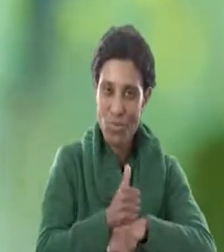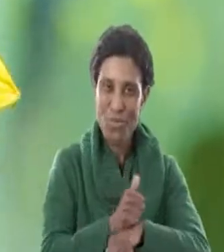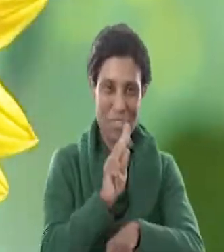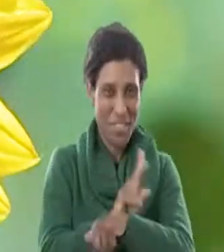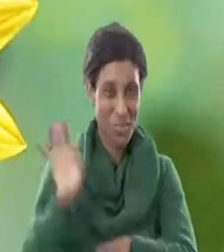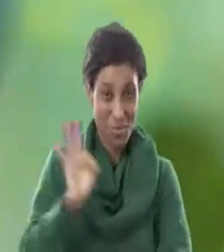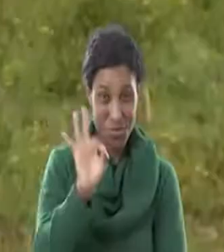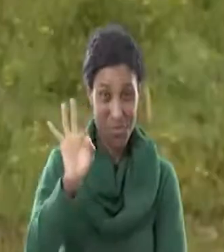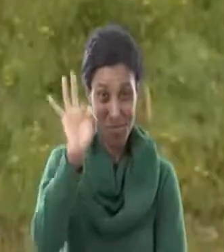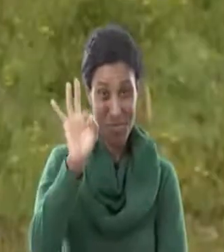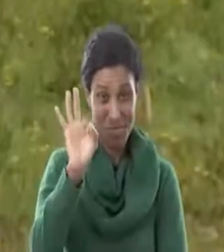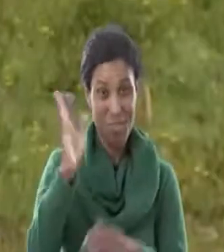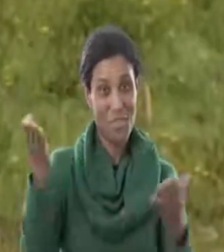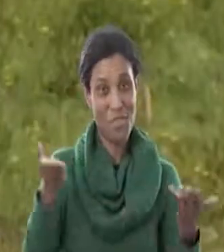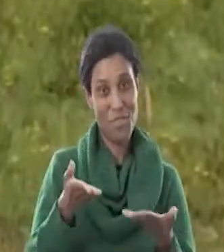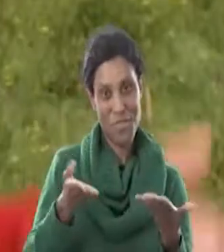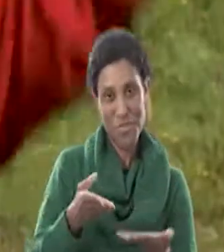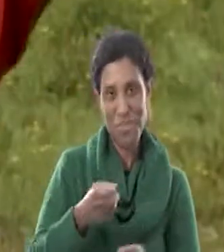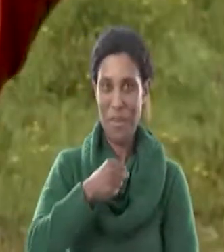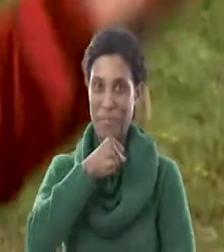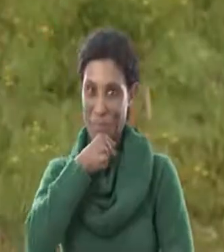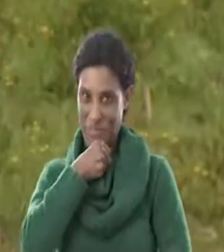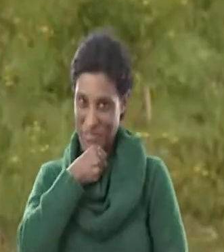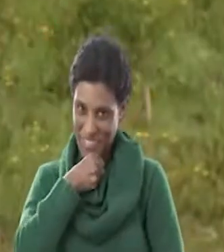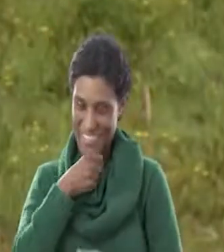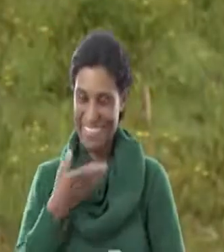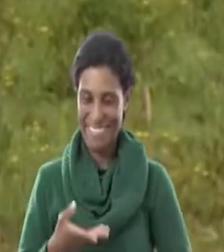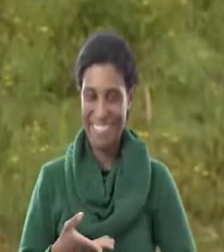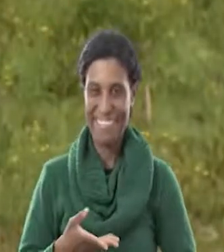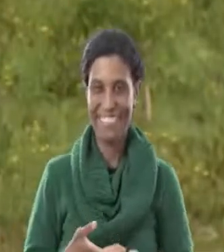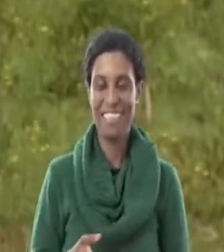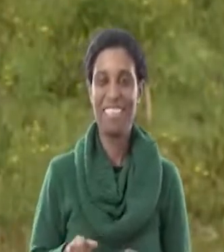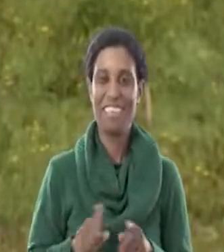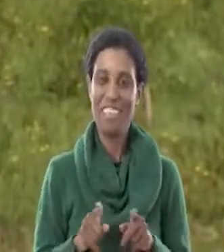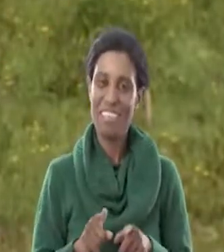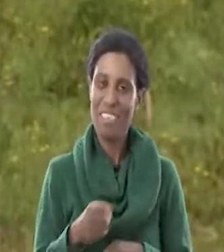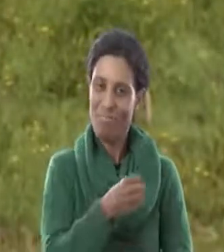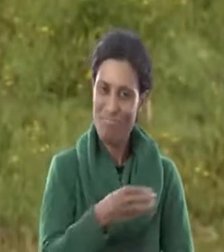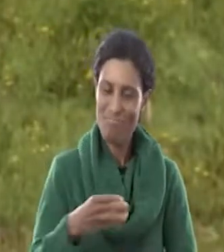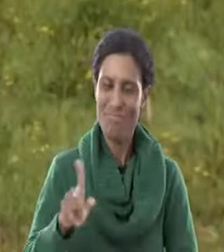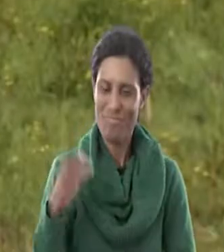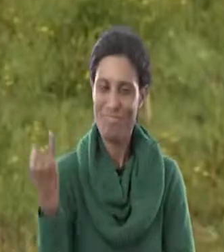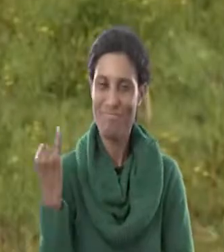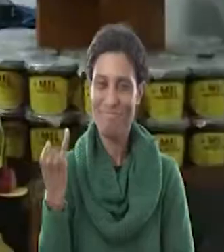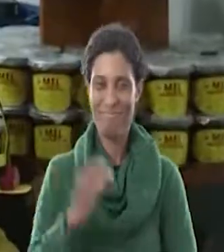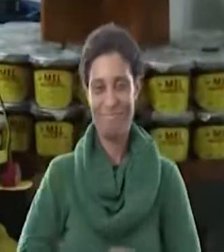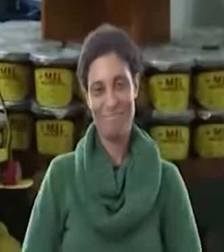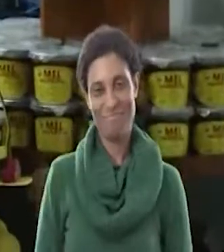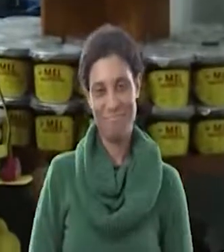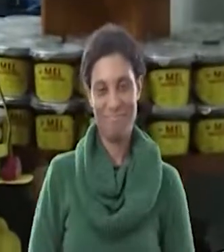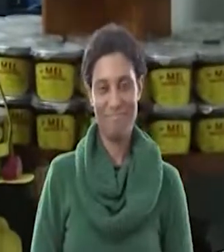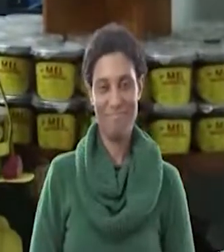os nossos apicultores já estão chegando a uma idade avançada. E a renovação é importante.